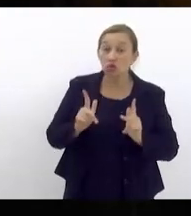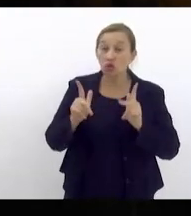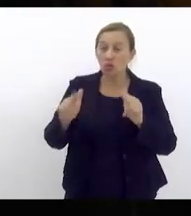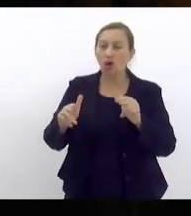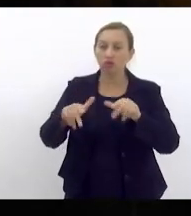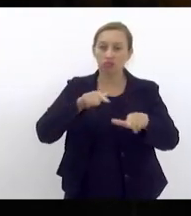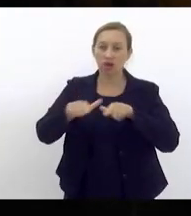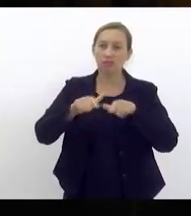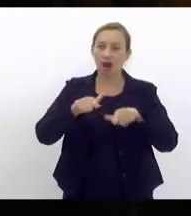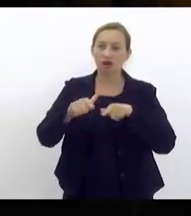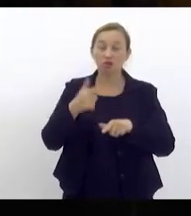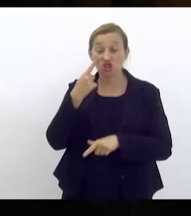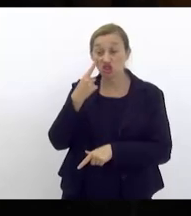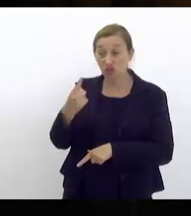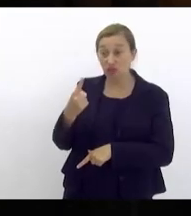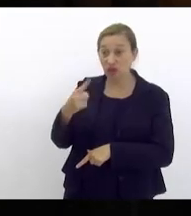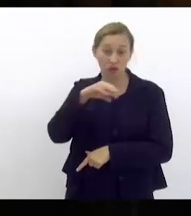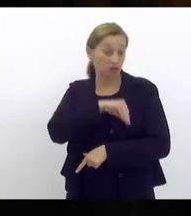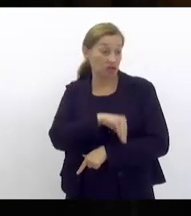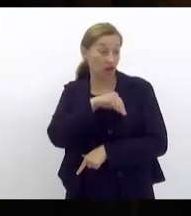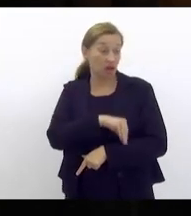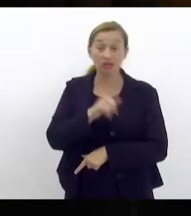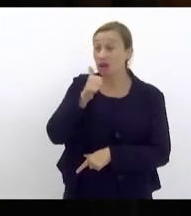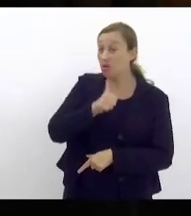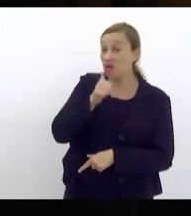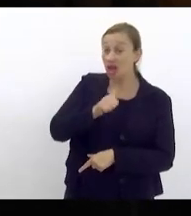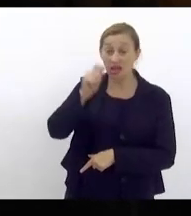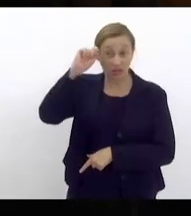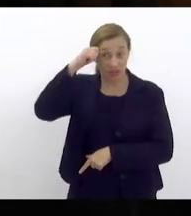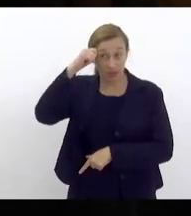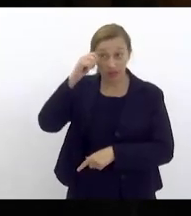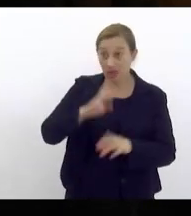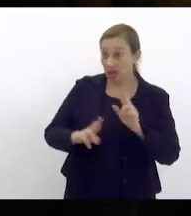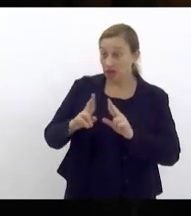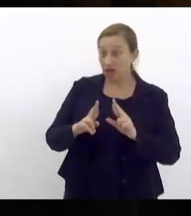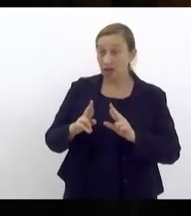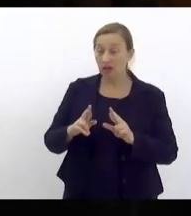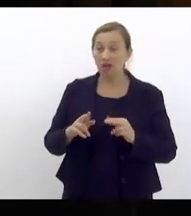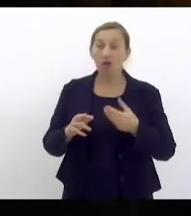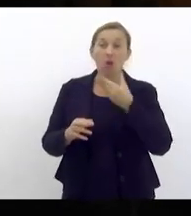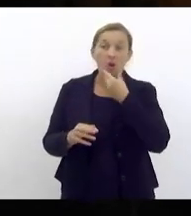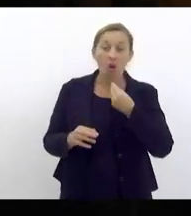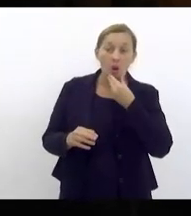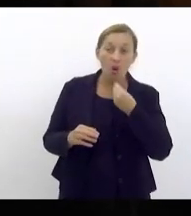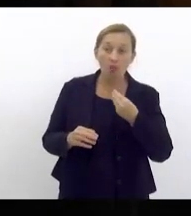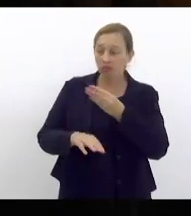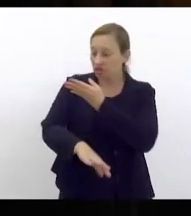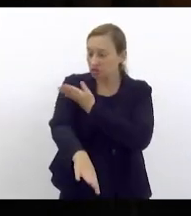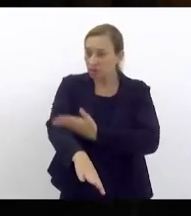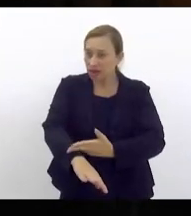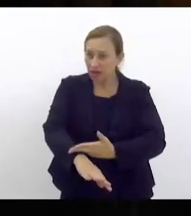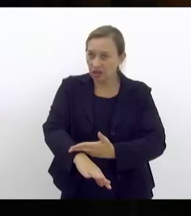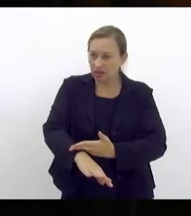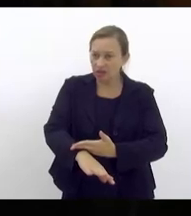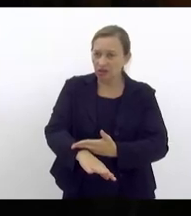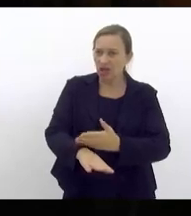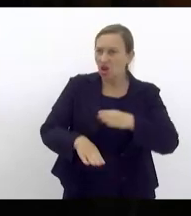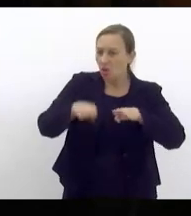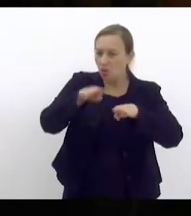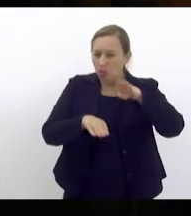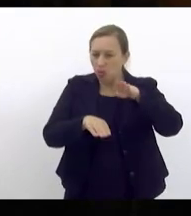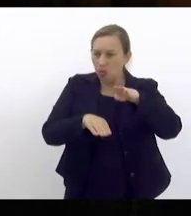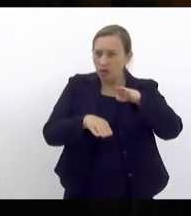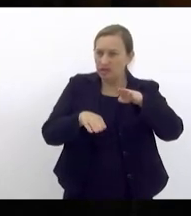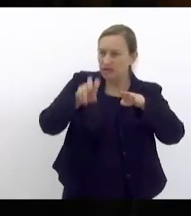função quando a gente olha para o salário das mulheres pretas em relação ao salário dos homens brancos Chega a uma desigualdade